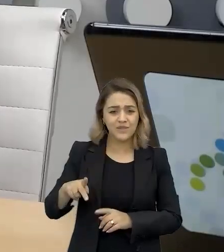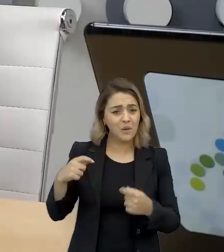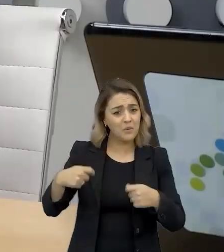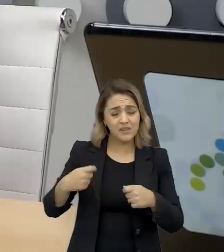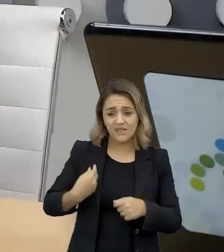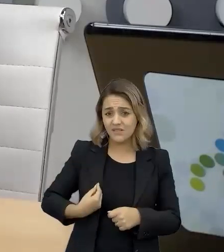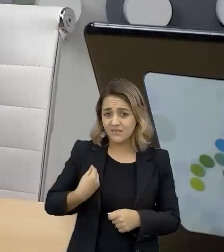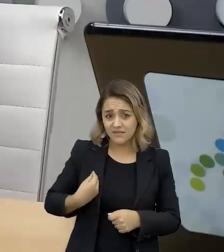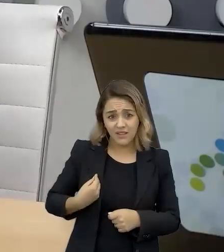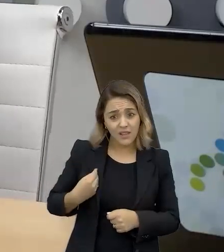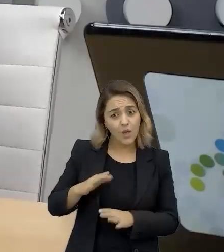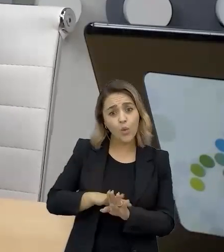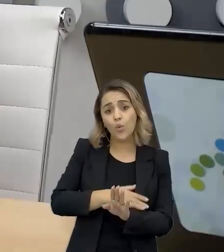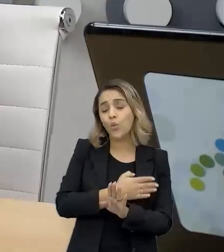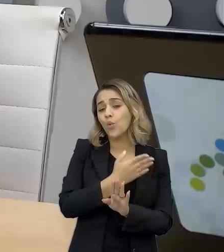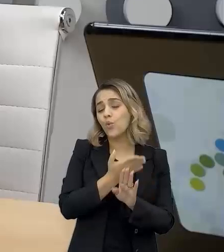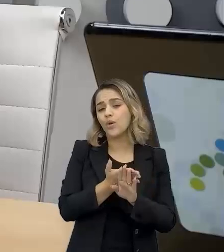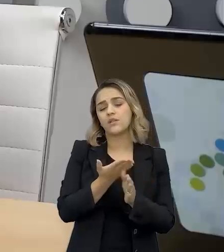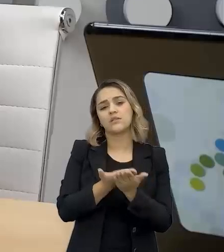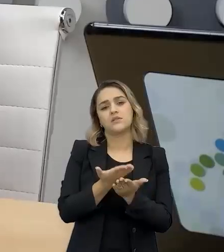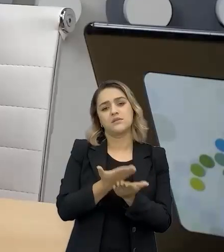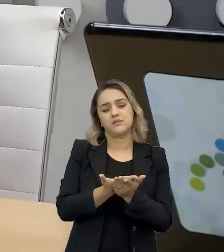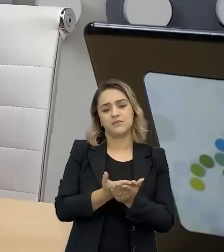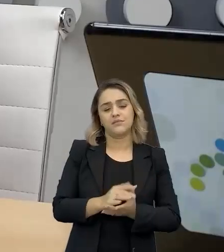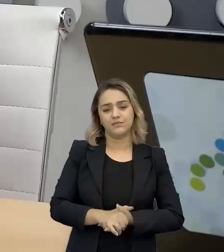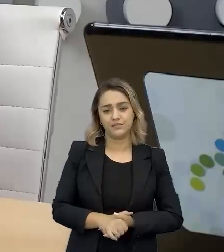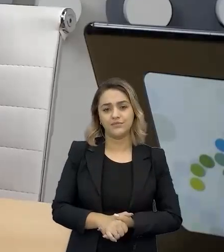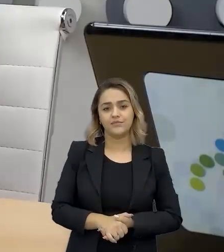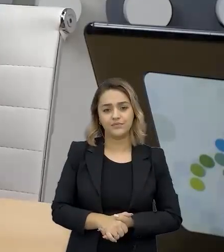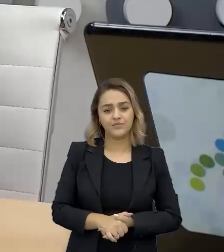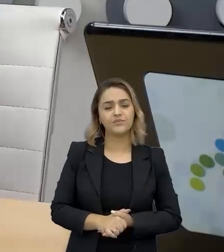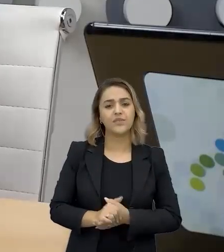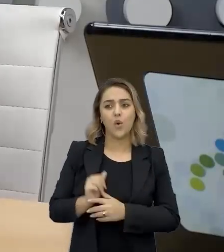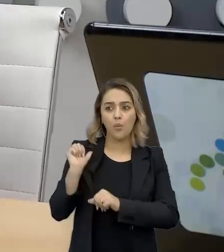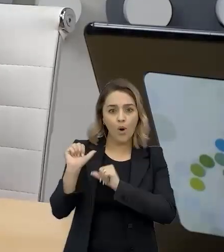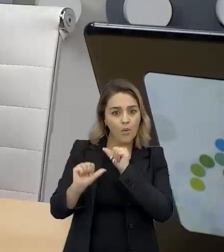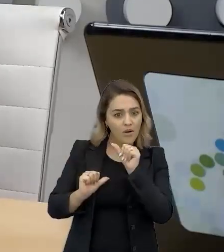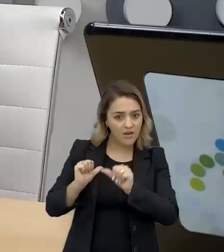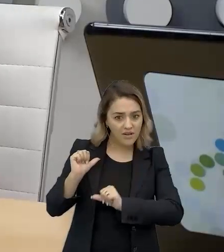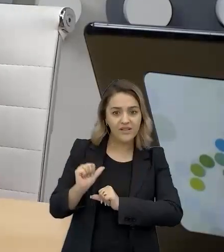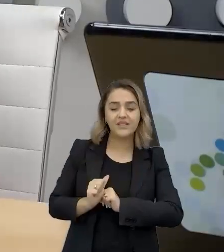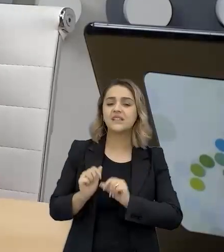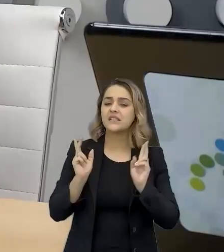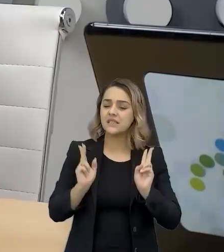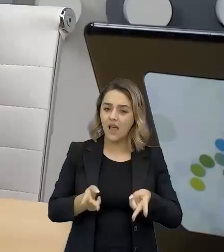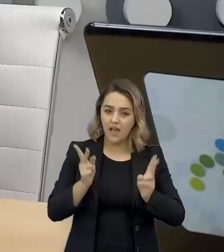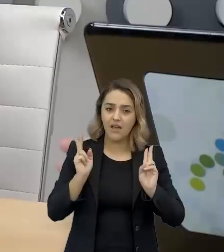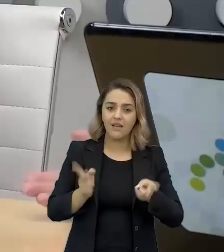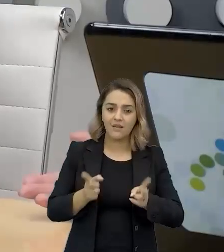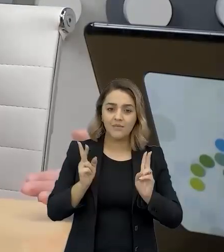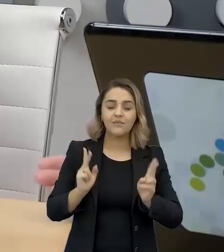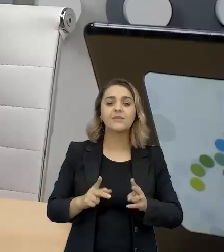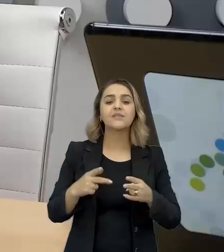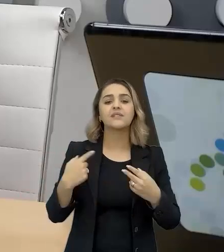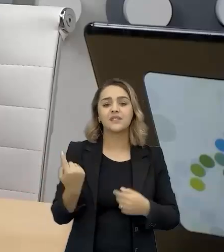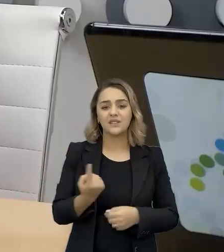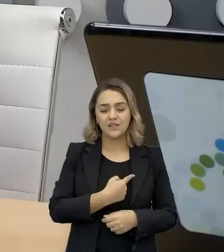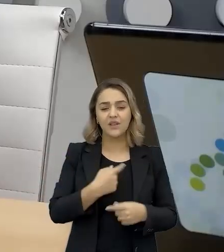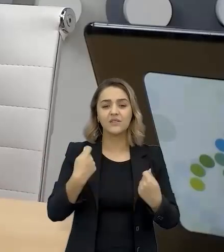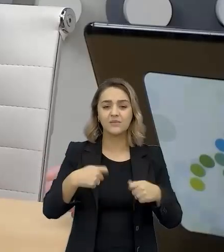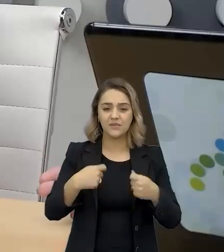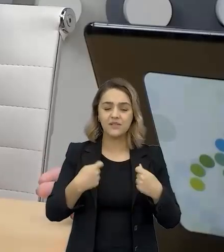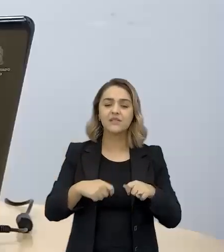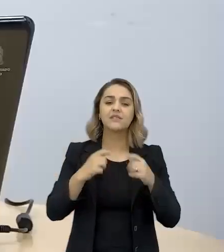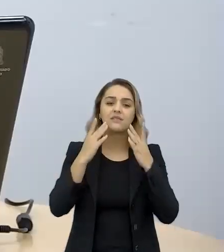vida toda, né, gente? Para estar melhorando. O mundo está mudando sempre, constantemente, e a gente tem que estar se atualizando. E é